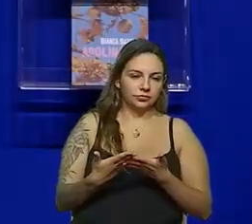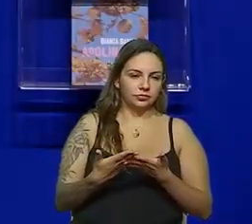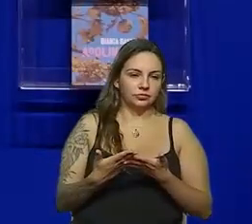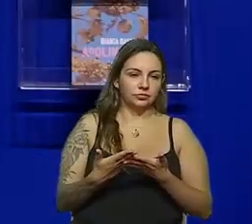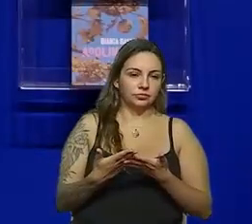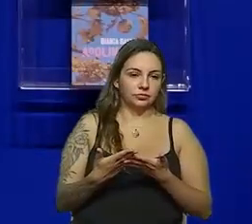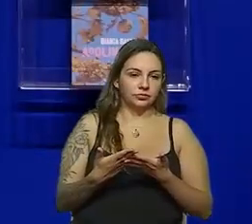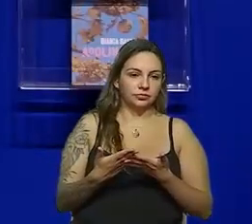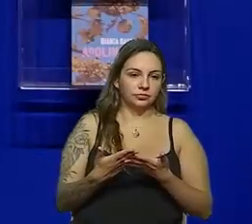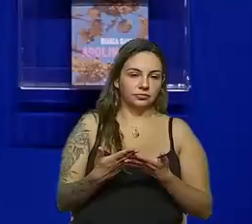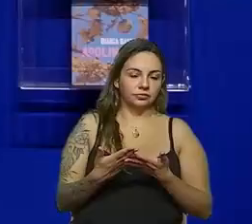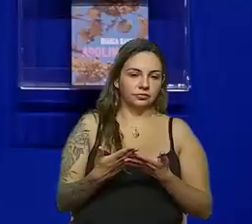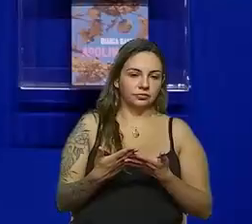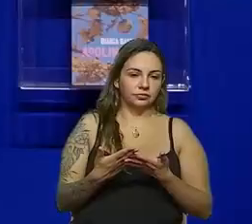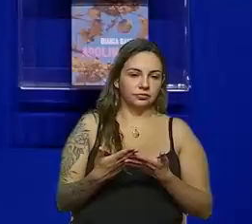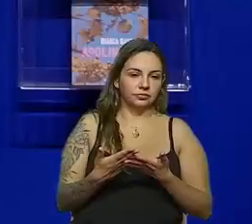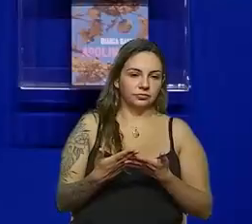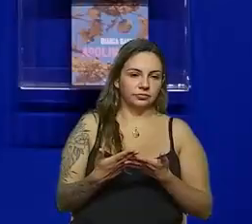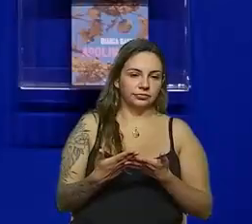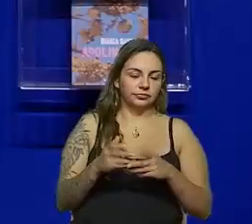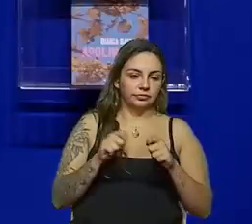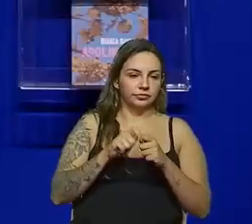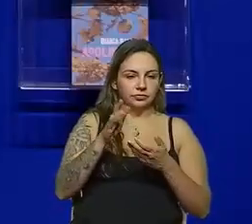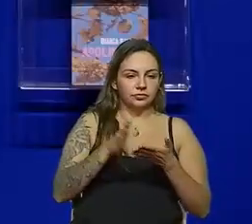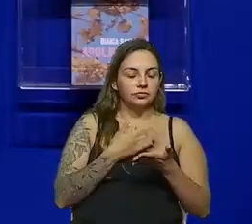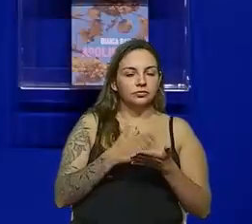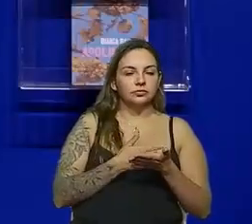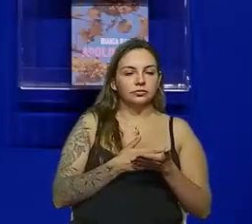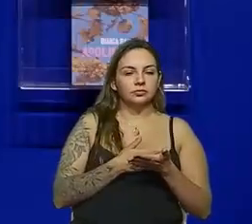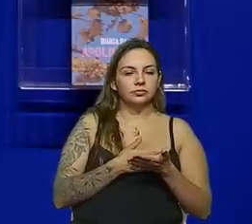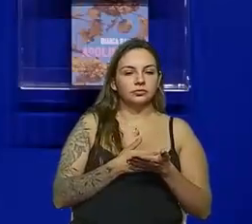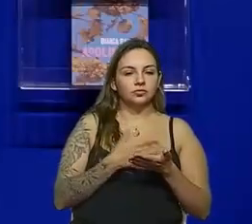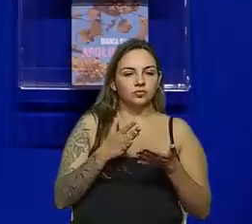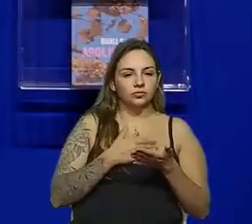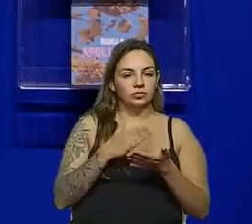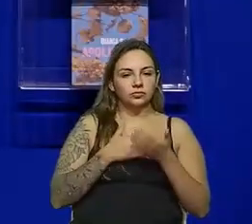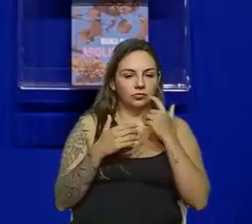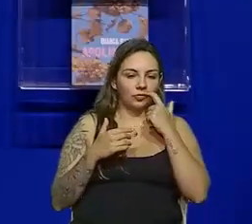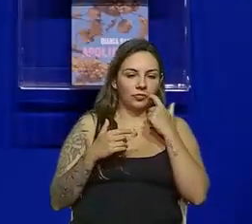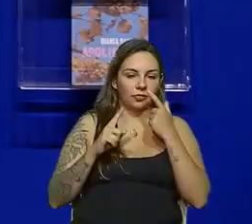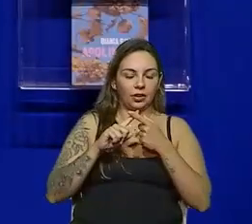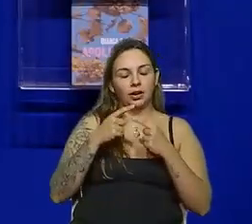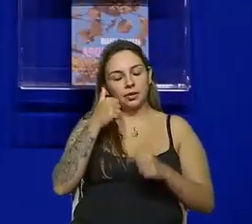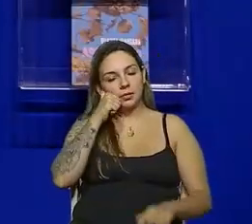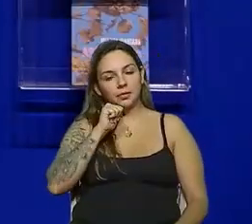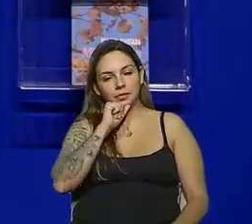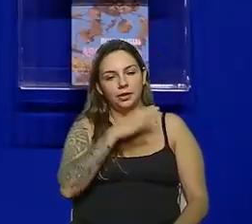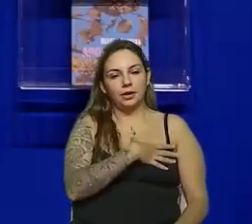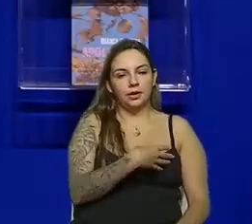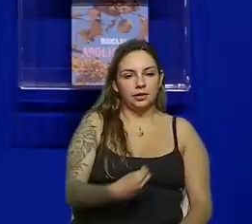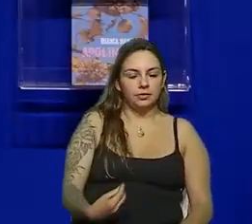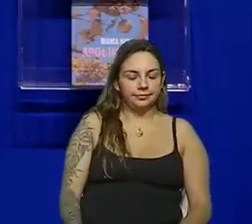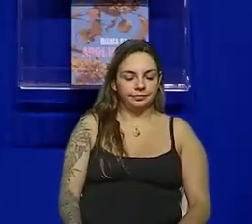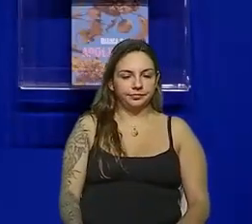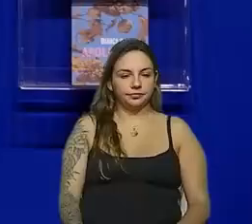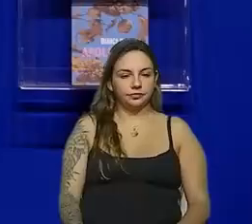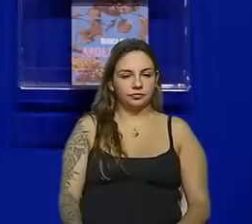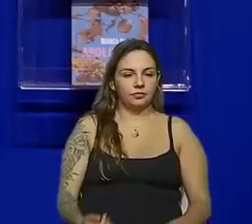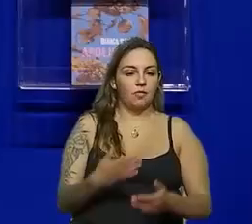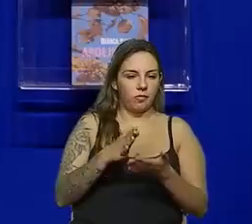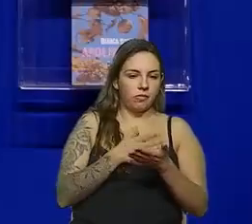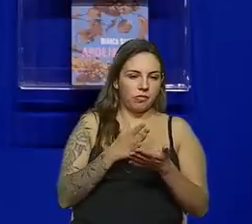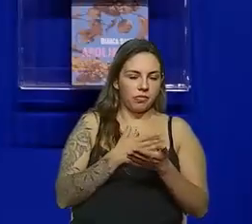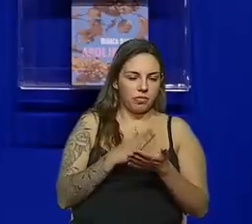começou, para mim, quando eu comecei a conceber esse livro, era um livro sobre a relação mãe-filha. Era um